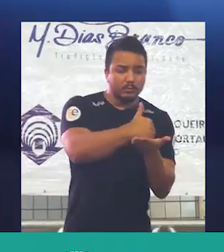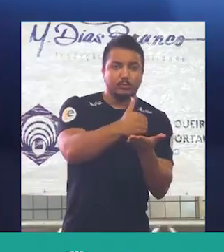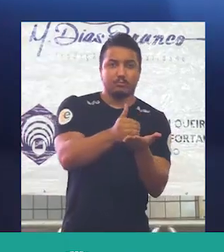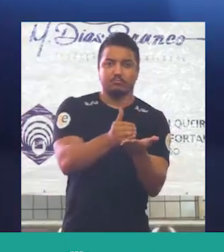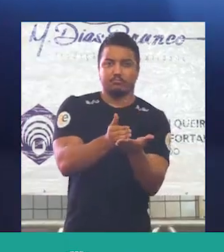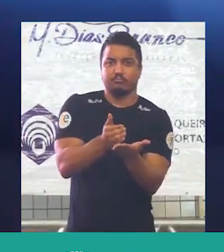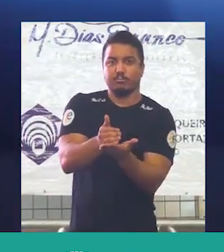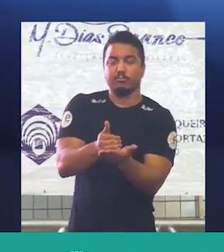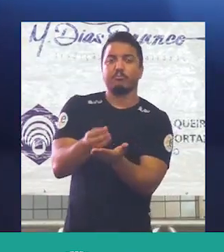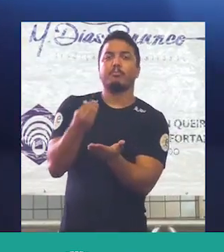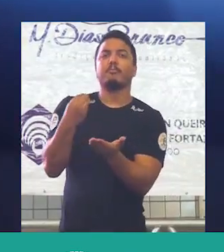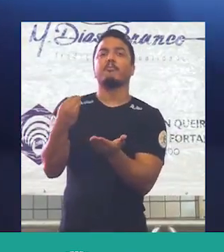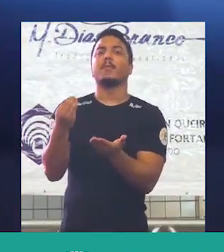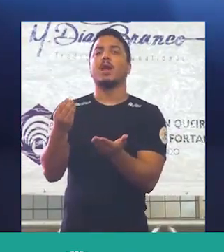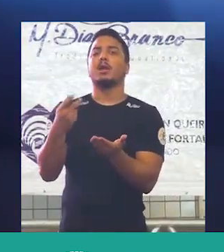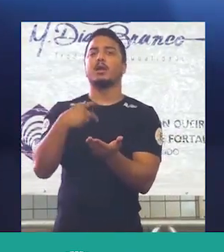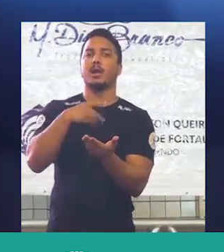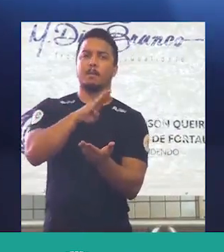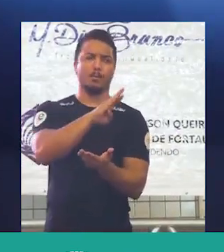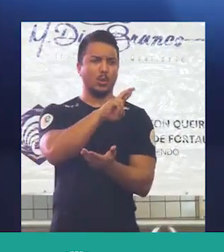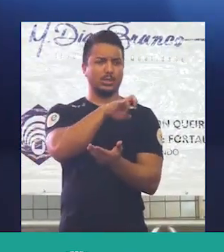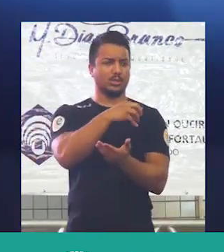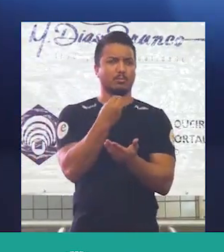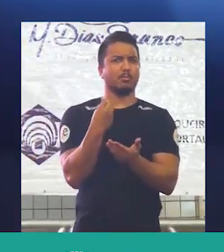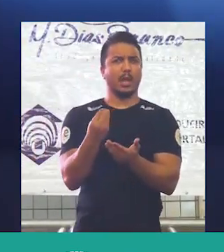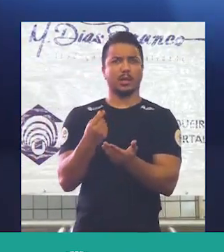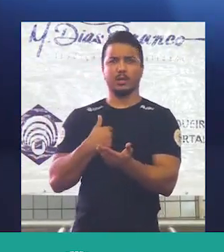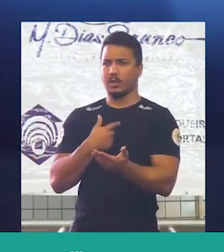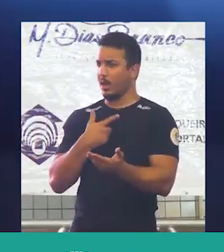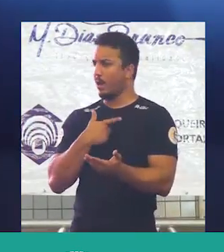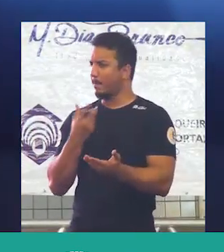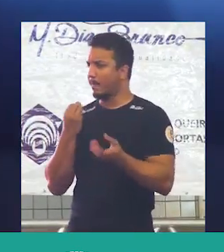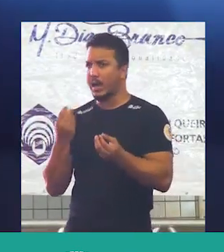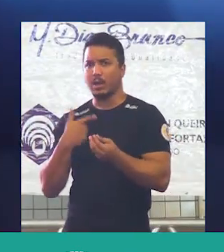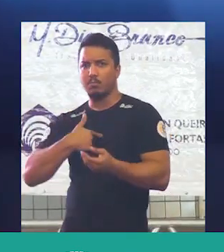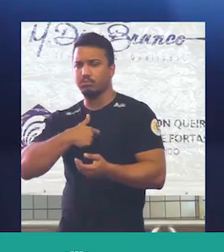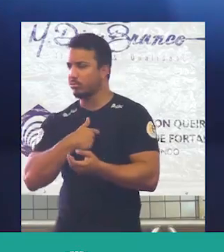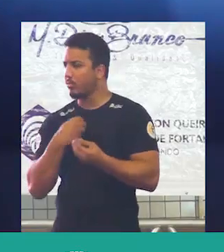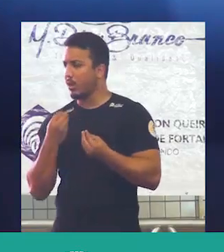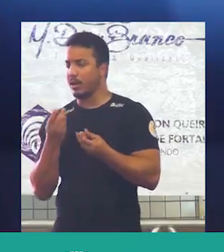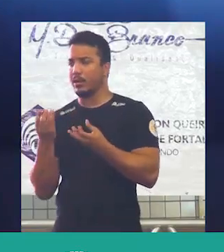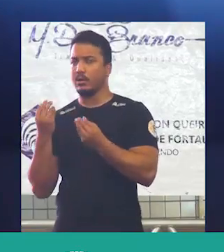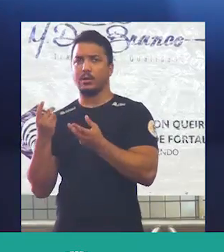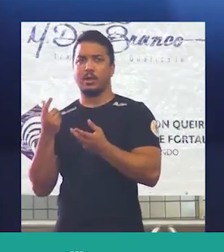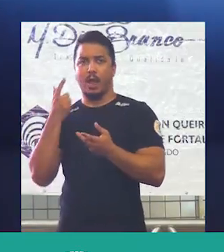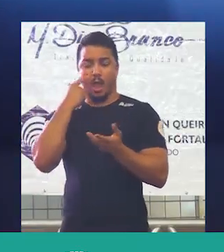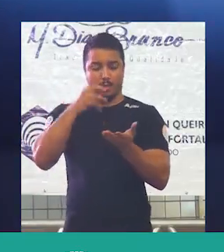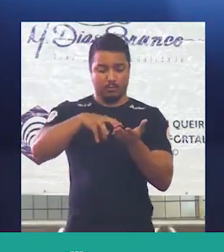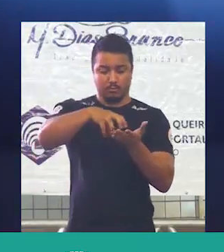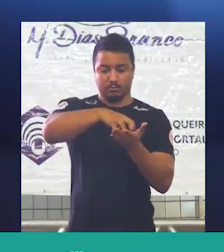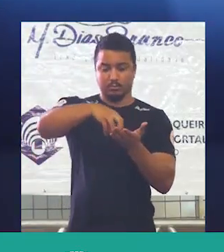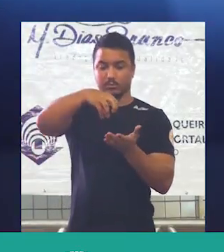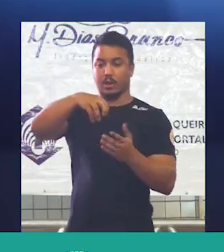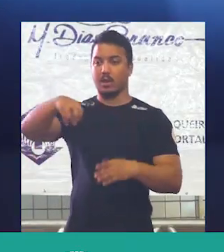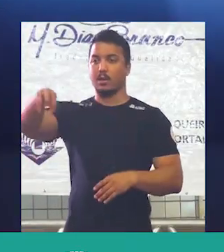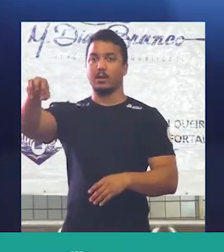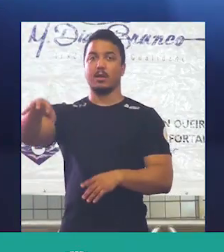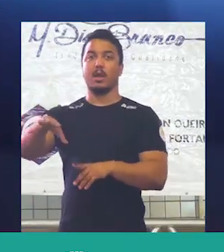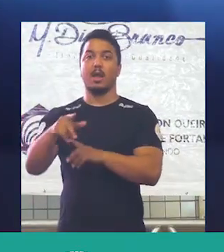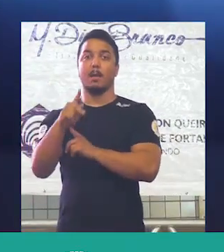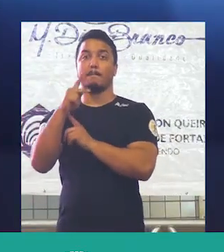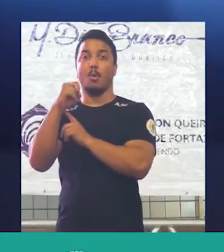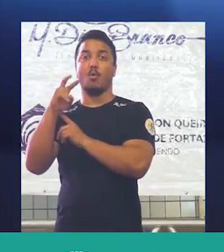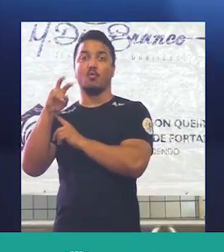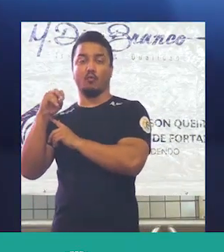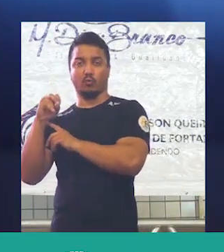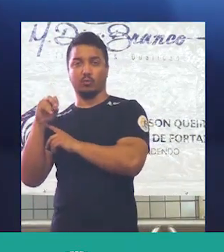migalhas? Aí a burguesia olha para ele assim, é isso, Vargas, tu é guloso, por que tu quer as migalhas? Não. As migalhas não são para mim,